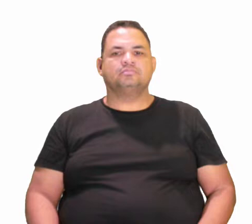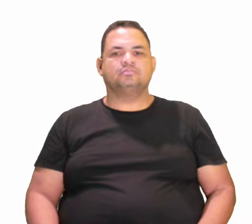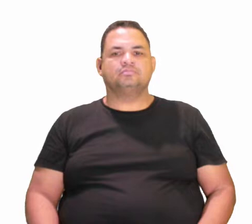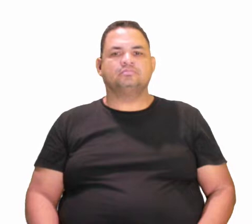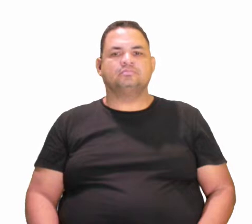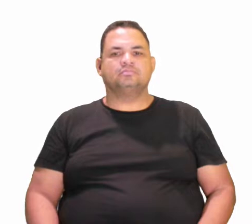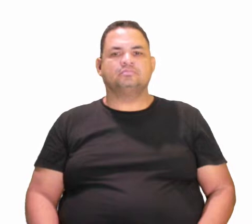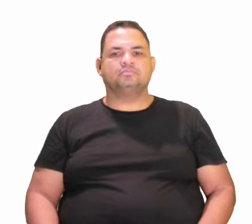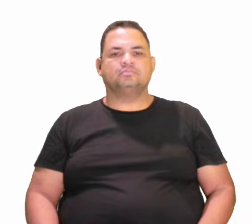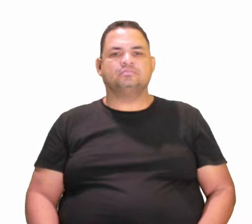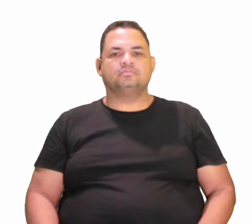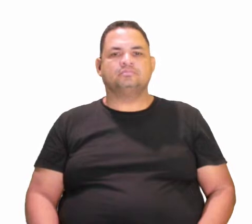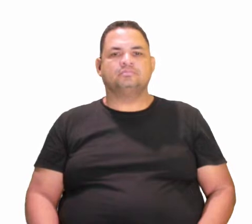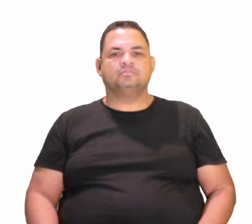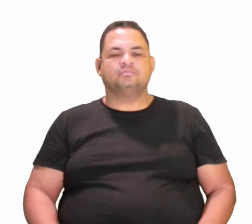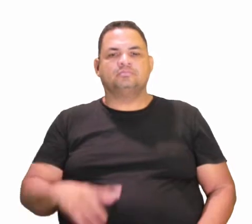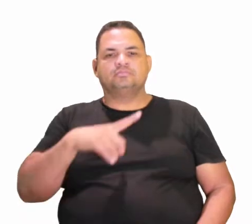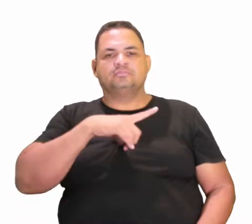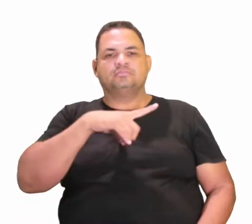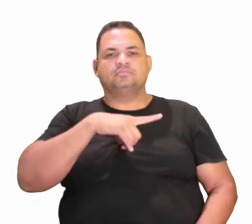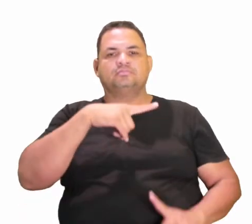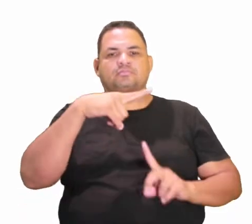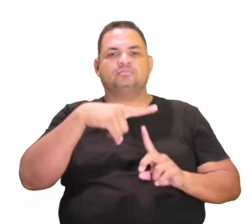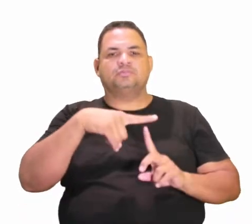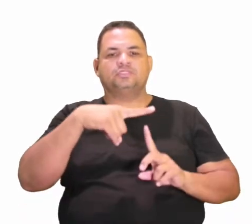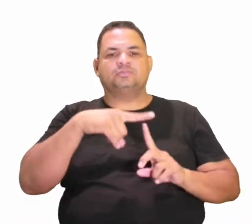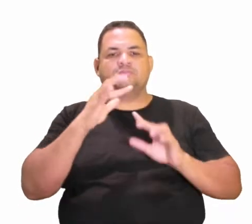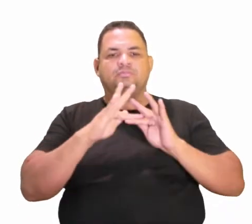Types of families. Temos aí tipos de